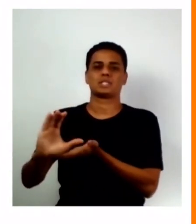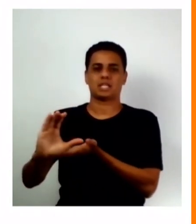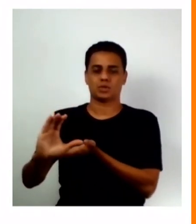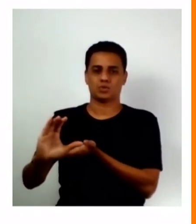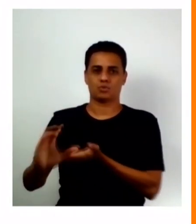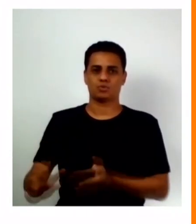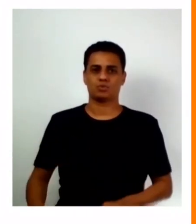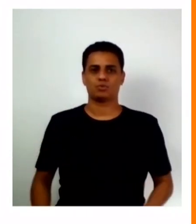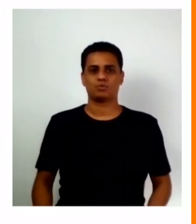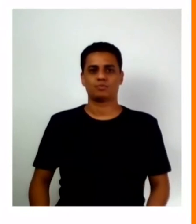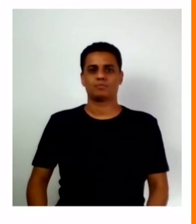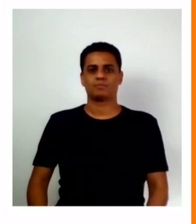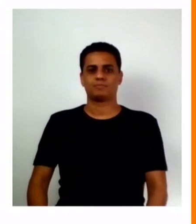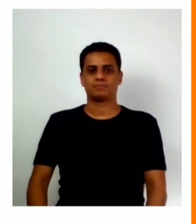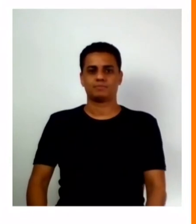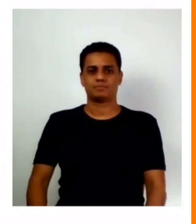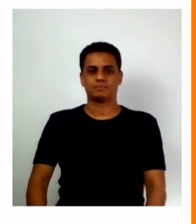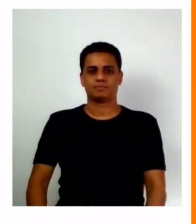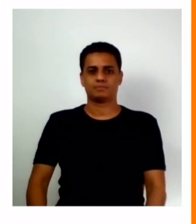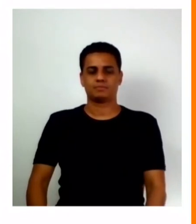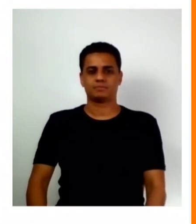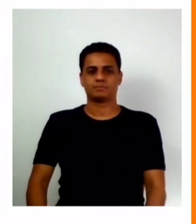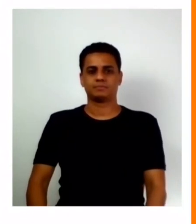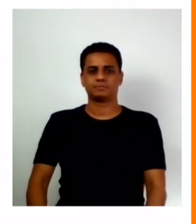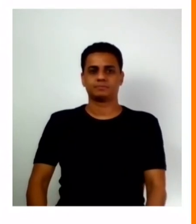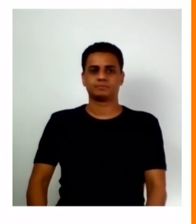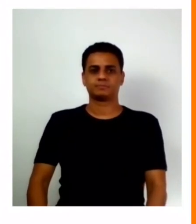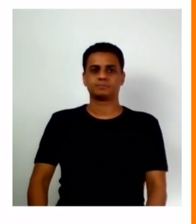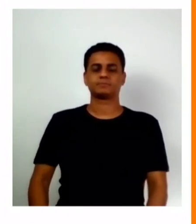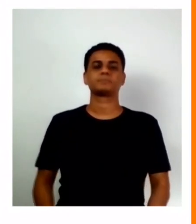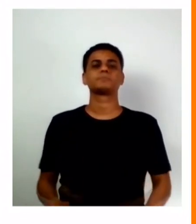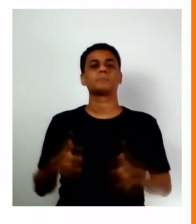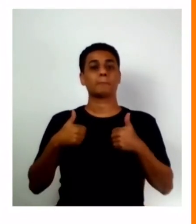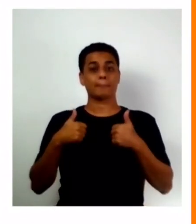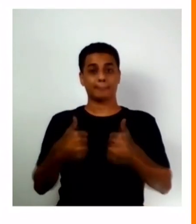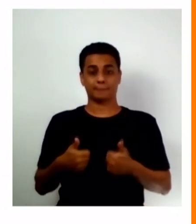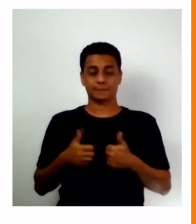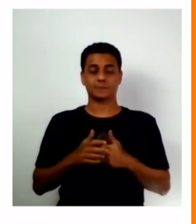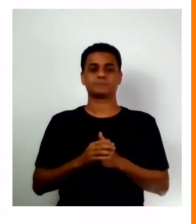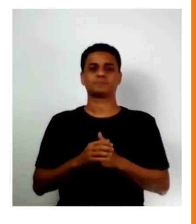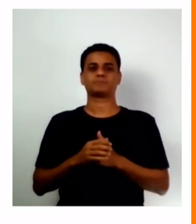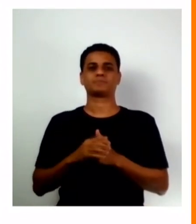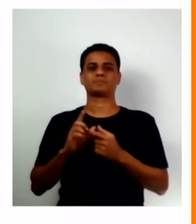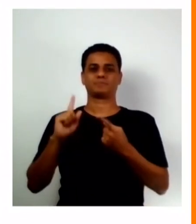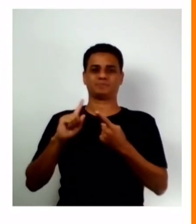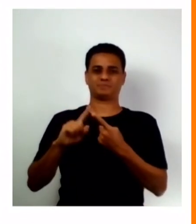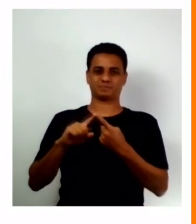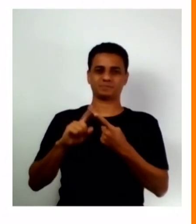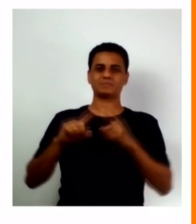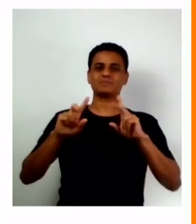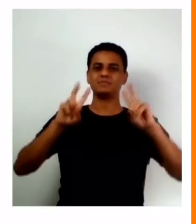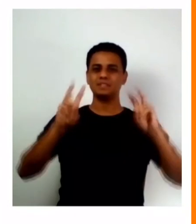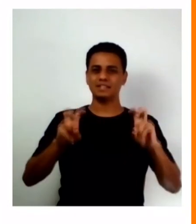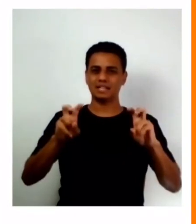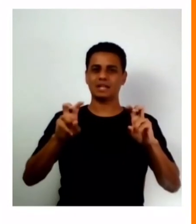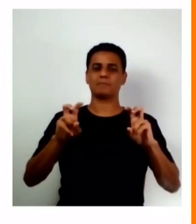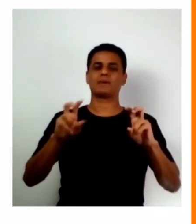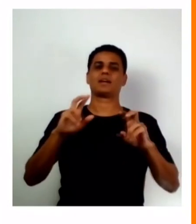Bem, o tema da relação entre cultura e